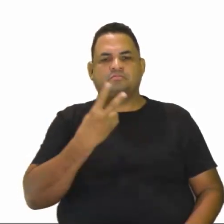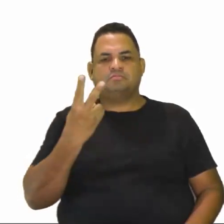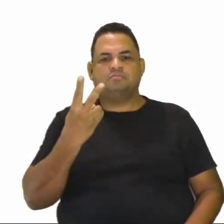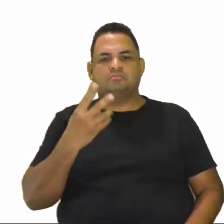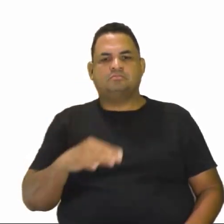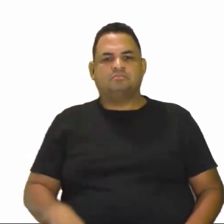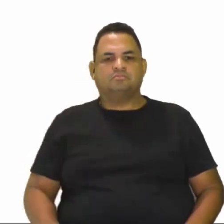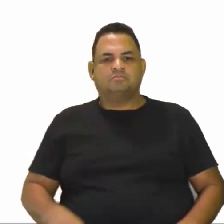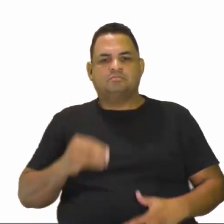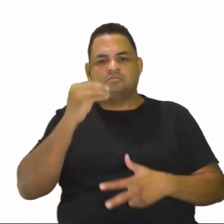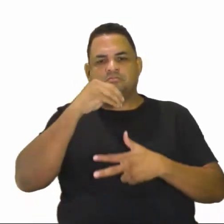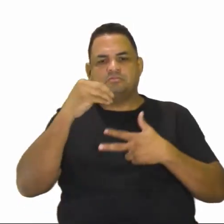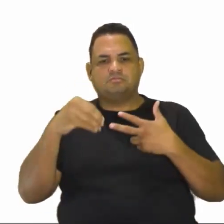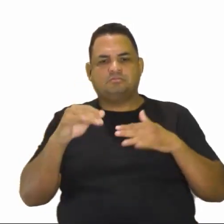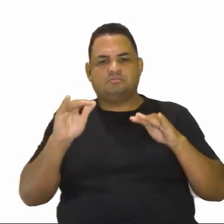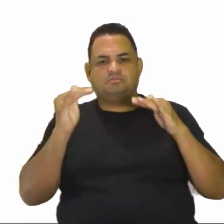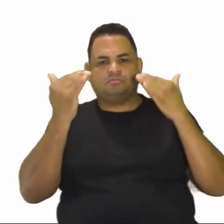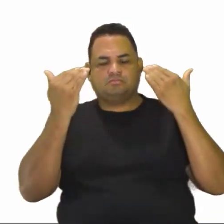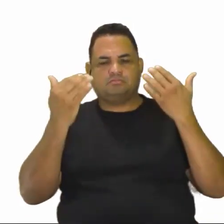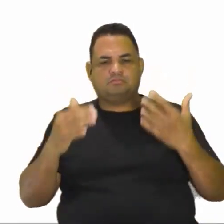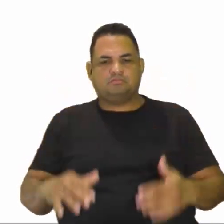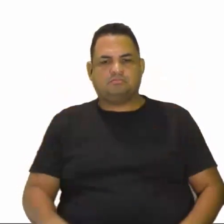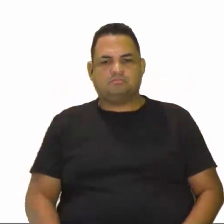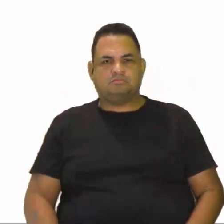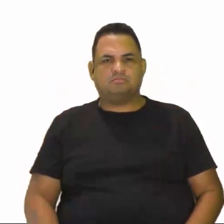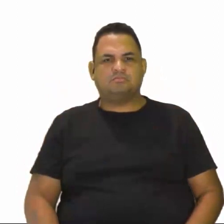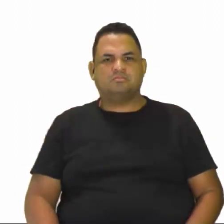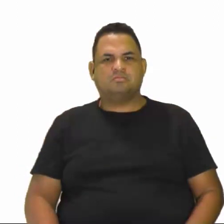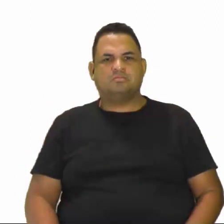2 no Se Liga no Enem.